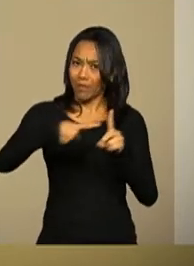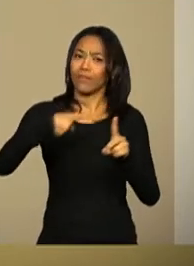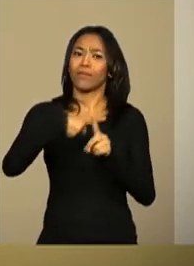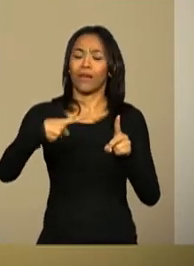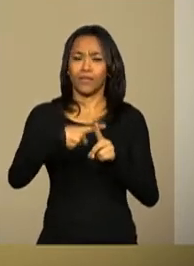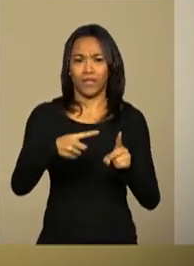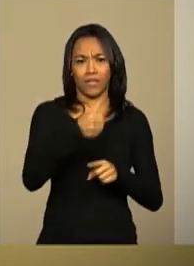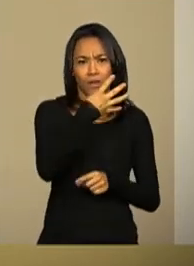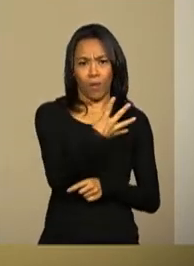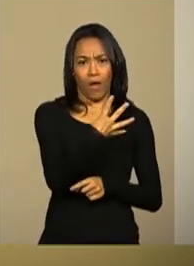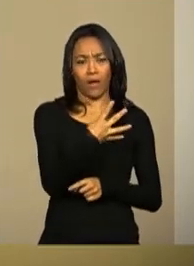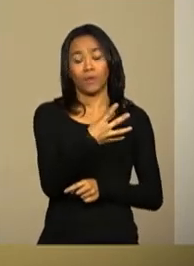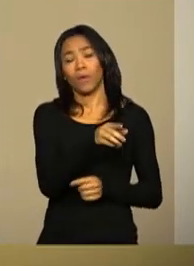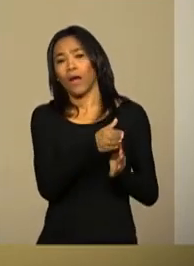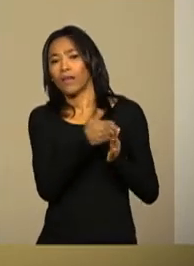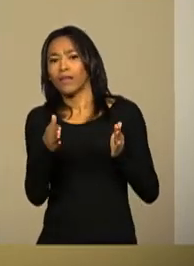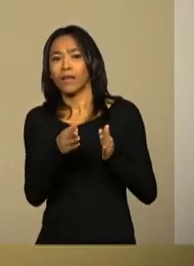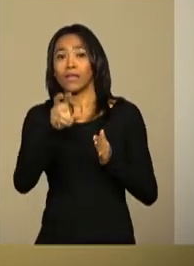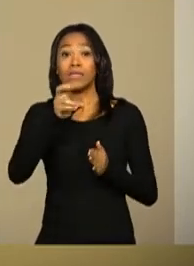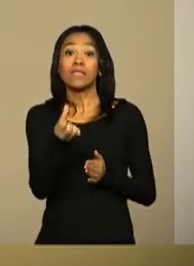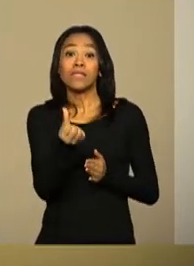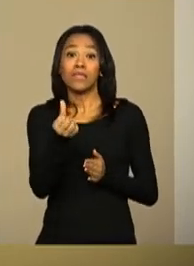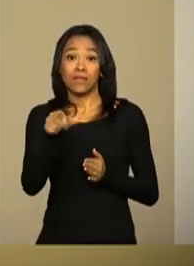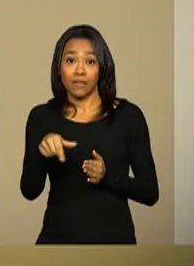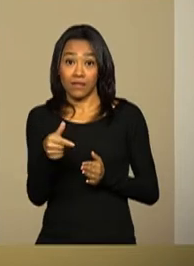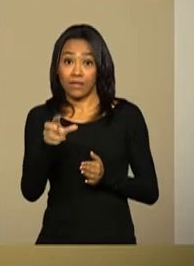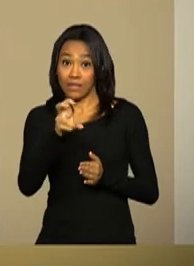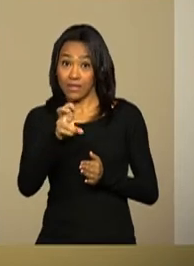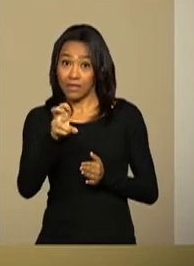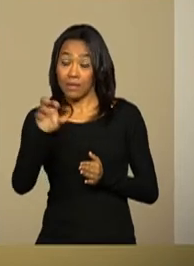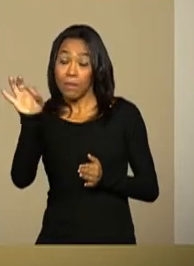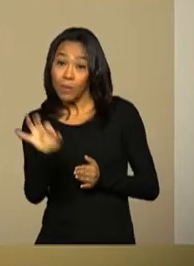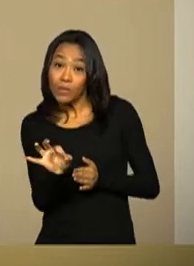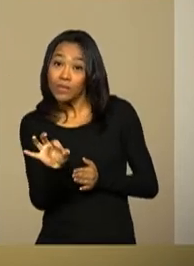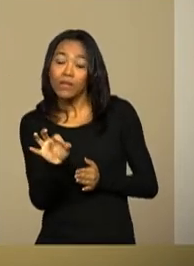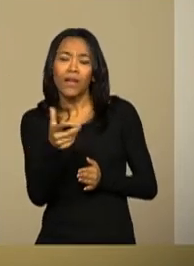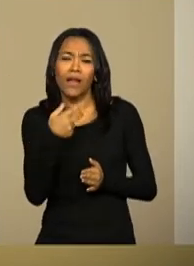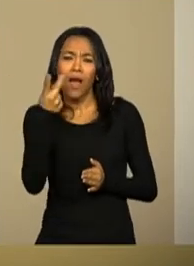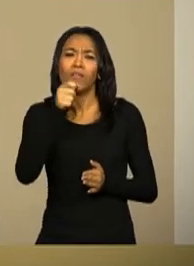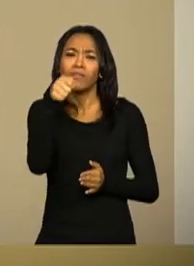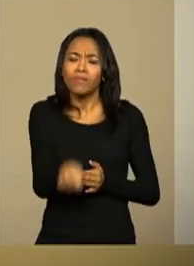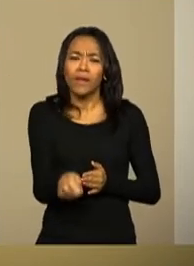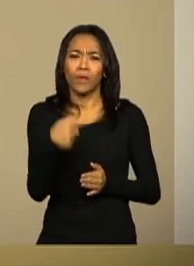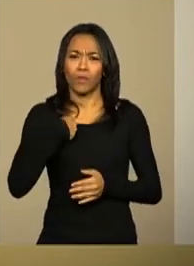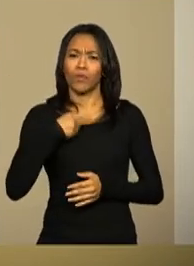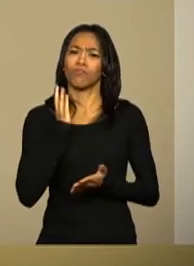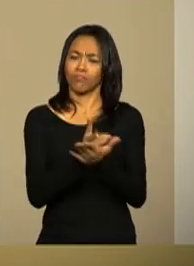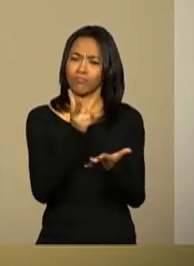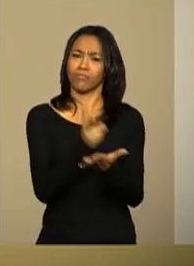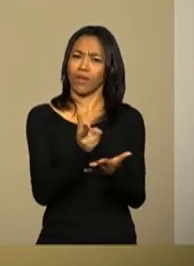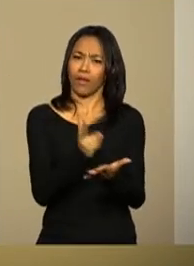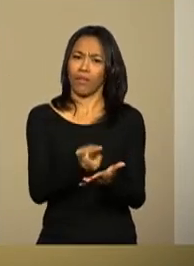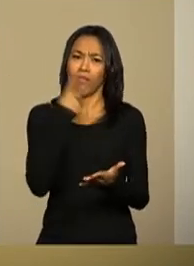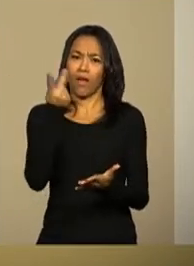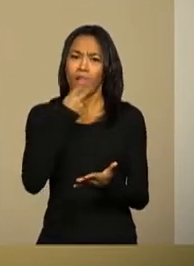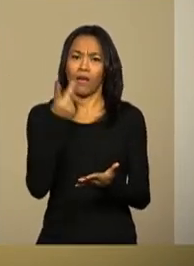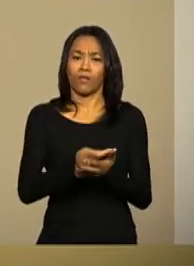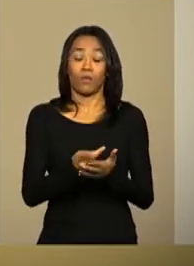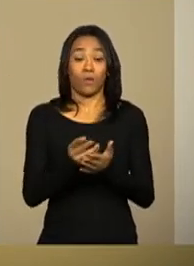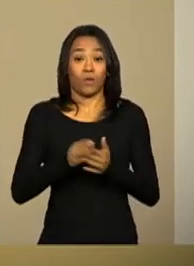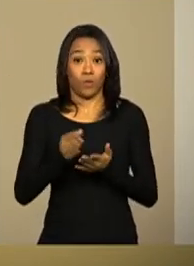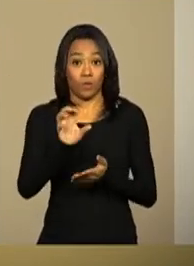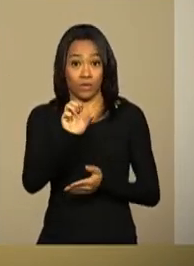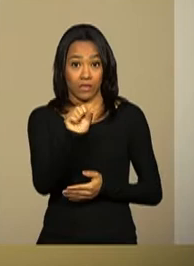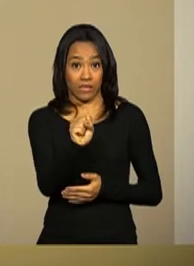entre quatro e seis e meio por cento quero reafirmar Luciano uma coisa que eu tenho dito em todas as raças